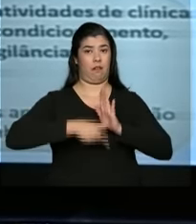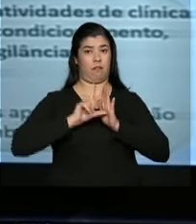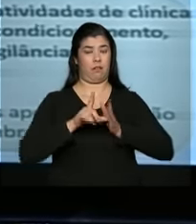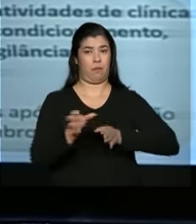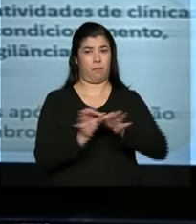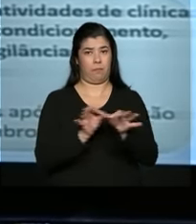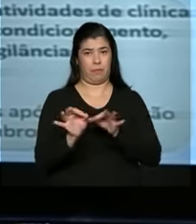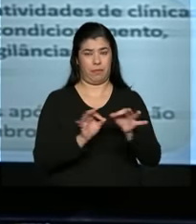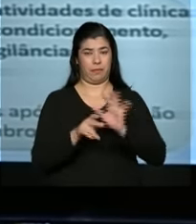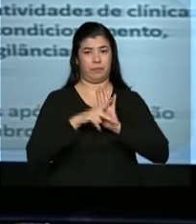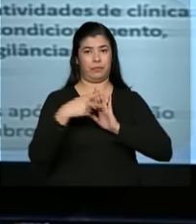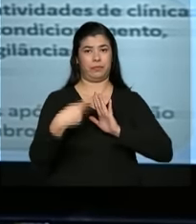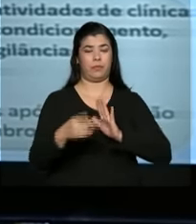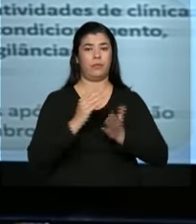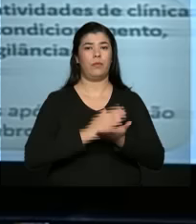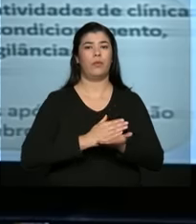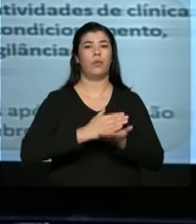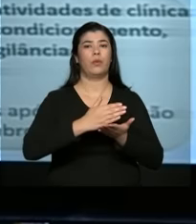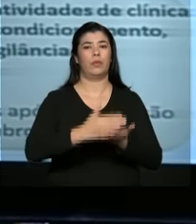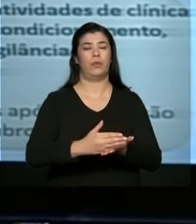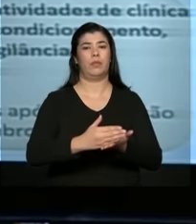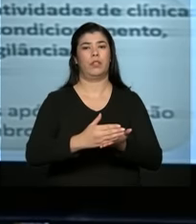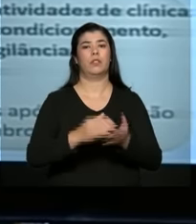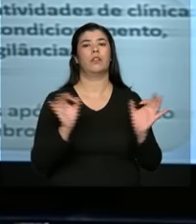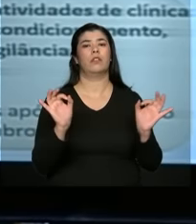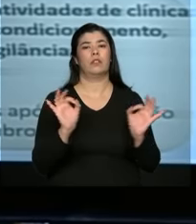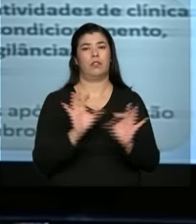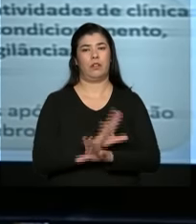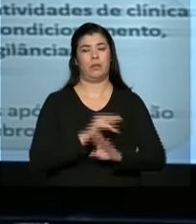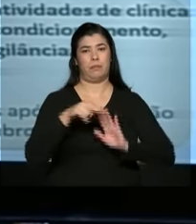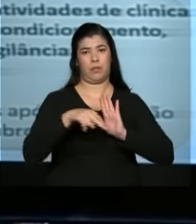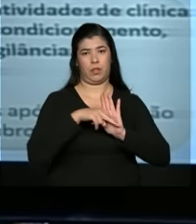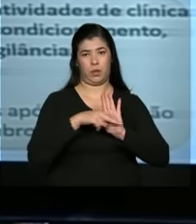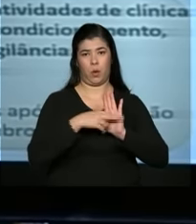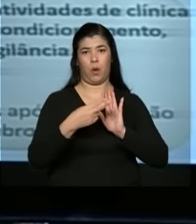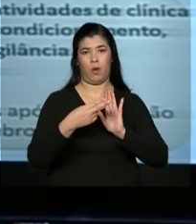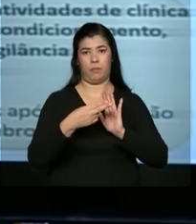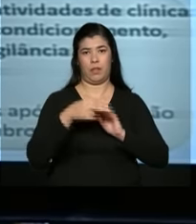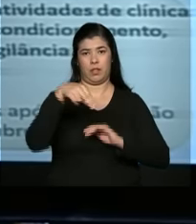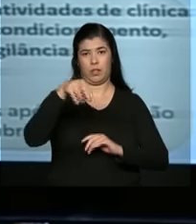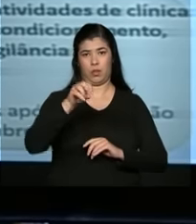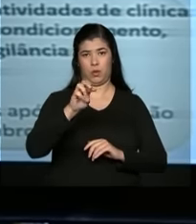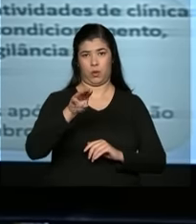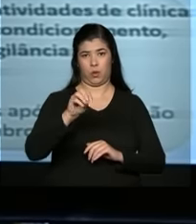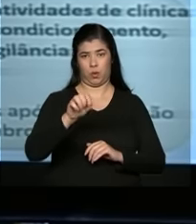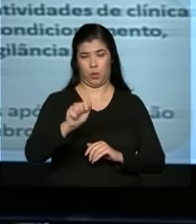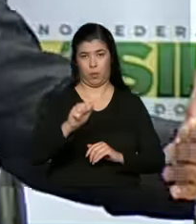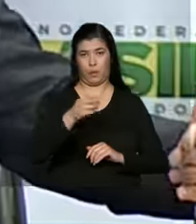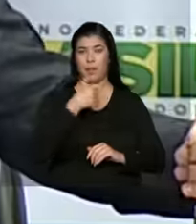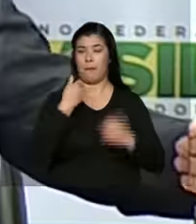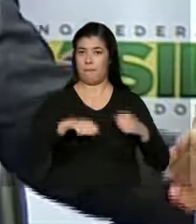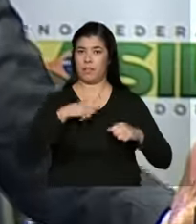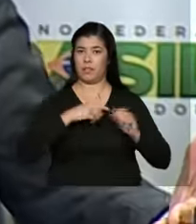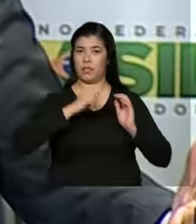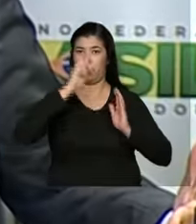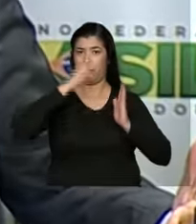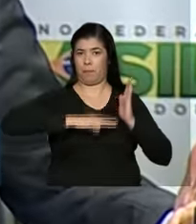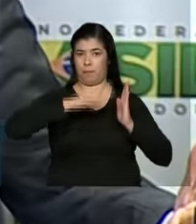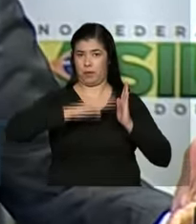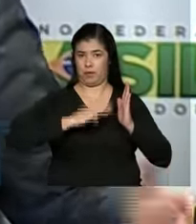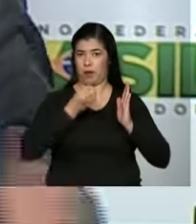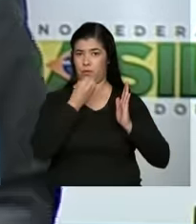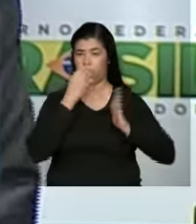eh a partir do momento que finalizar as normas de autorização porque só com o manual de boas práticas o manual de boas práticas é uma